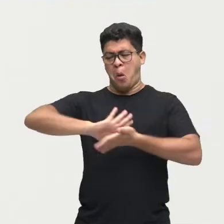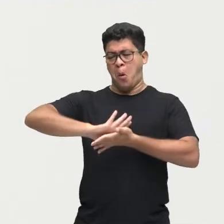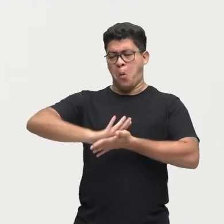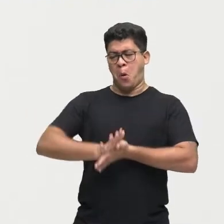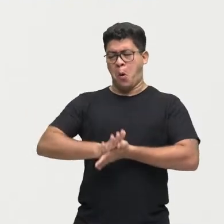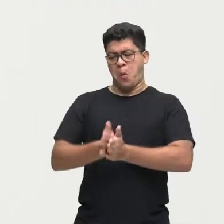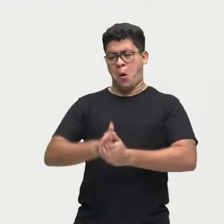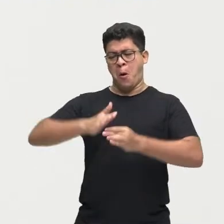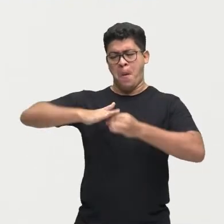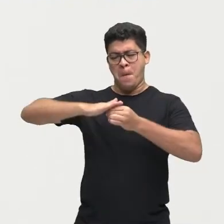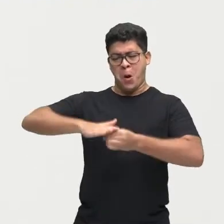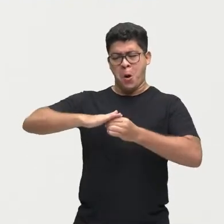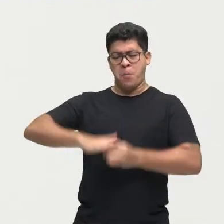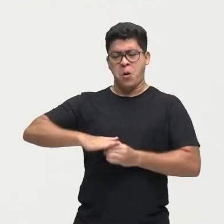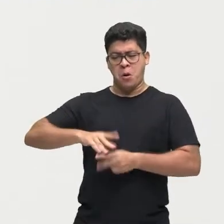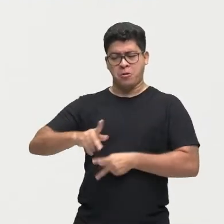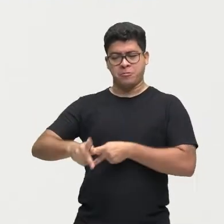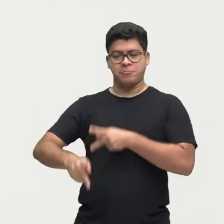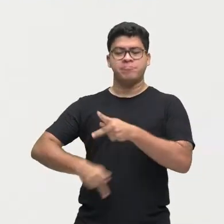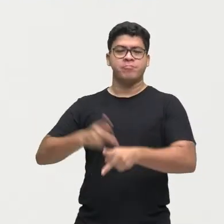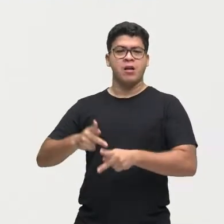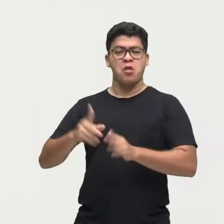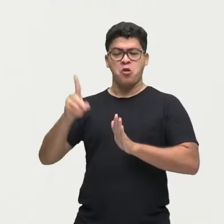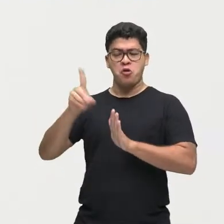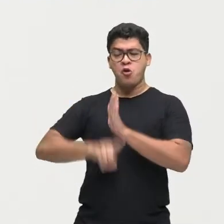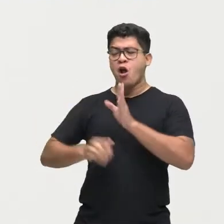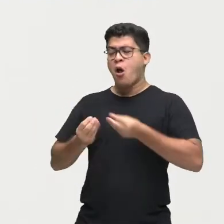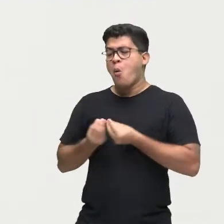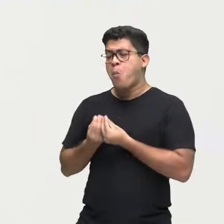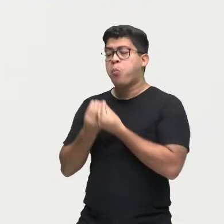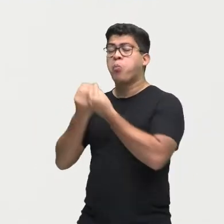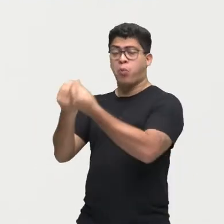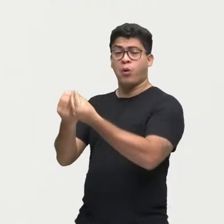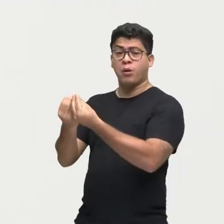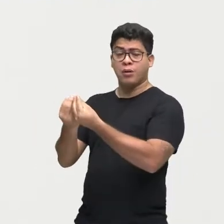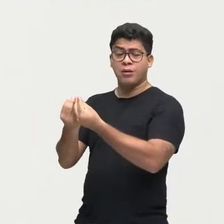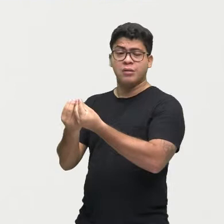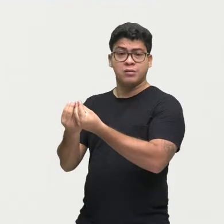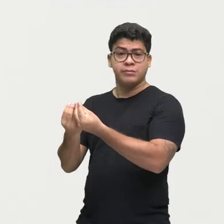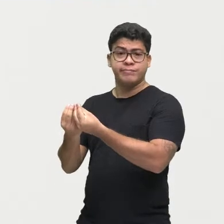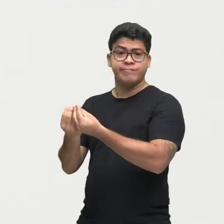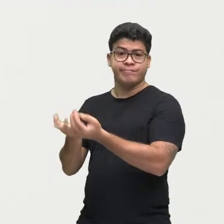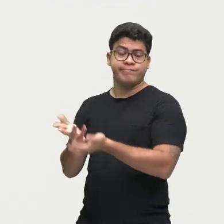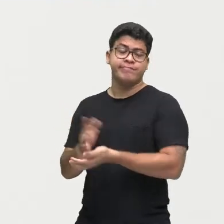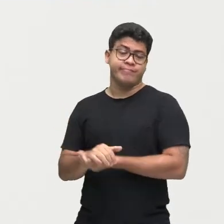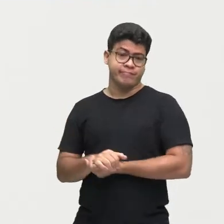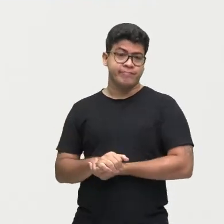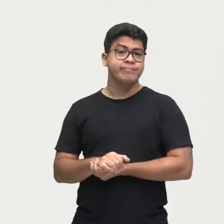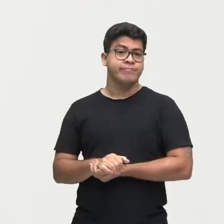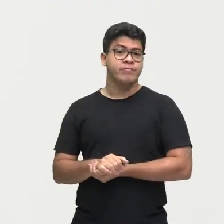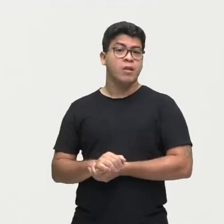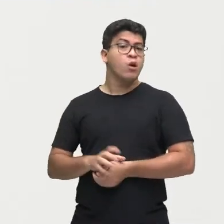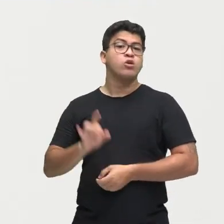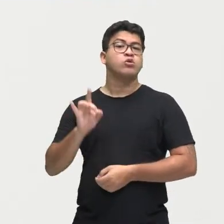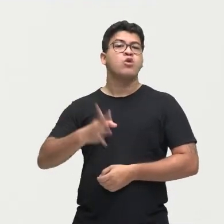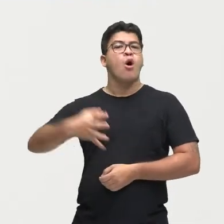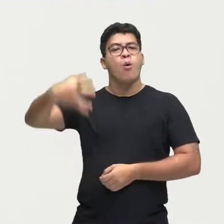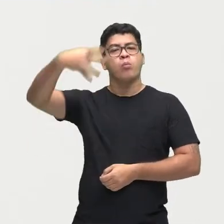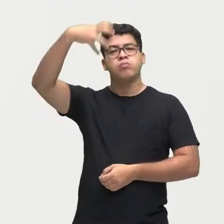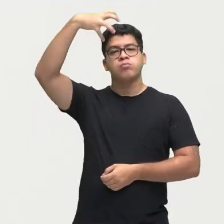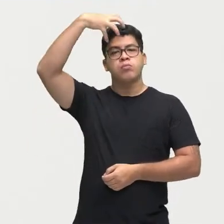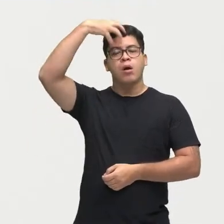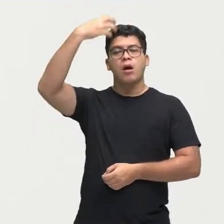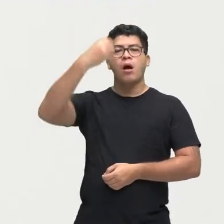o poder do rei. Abra mão do seu direito em favor ali do rei. E é o rei que vai ali manter